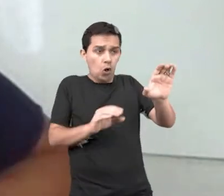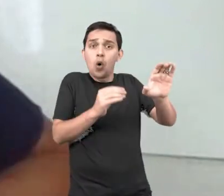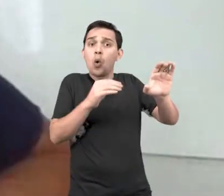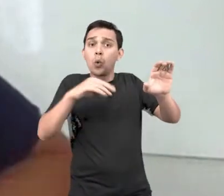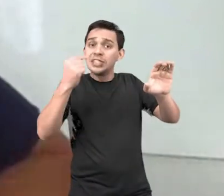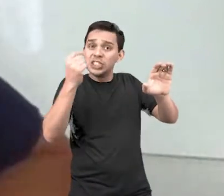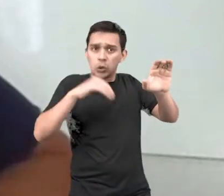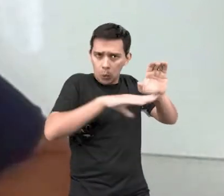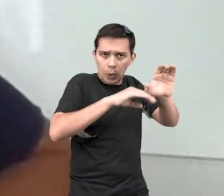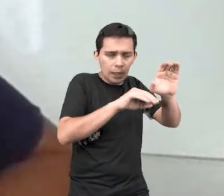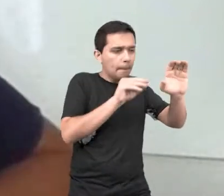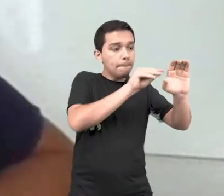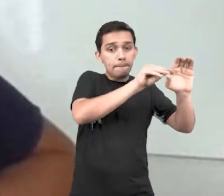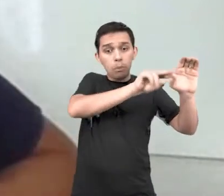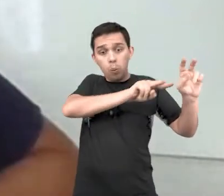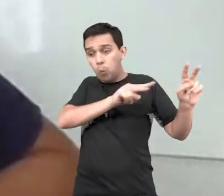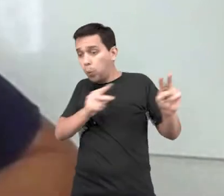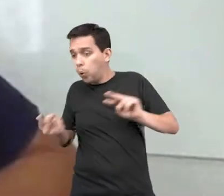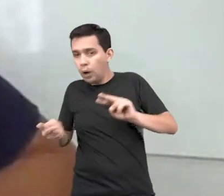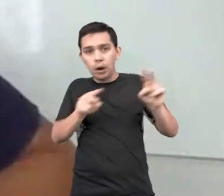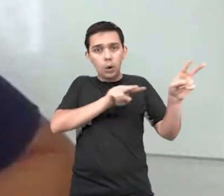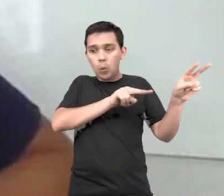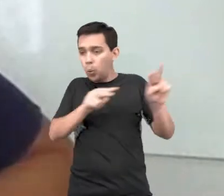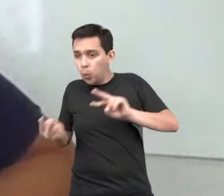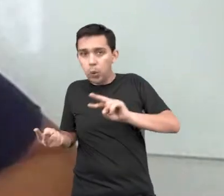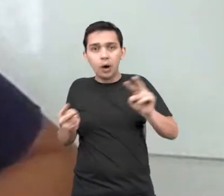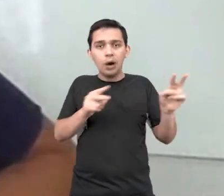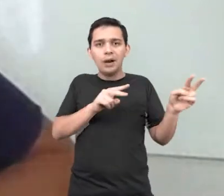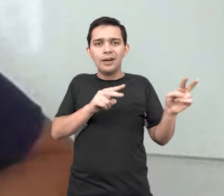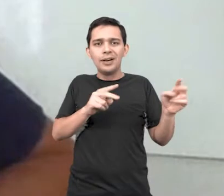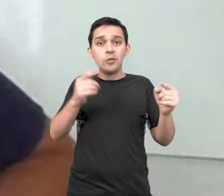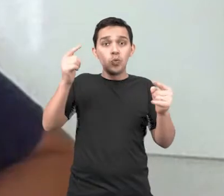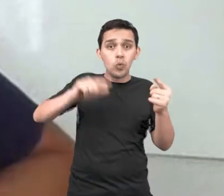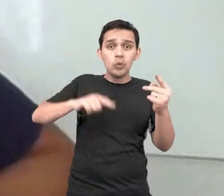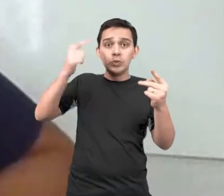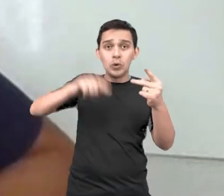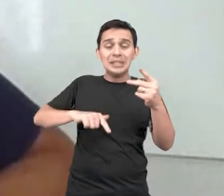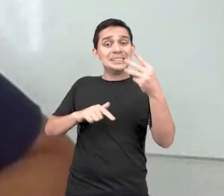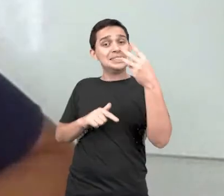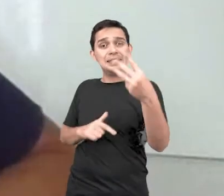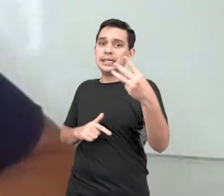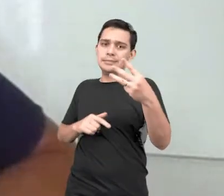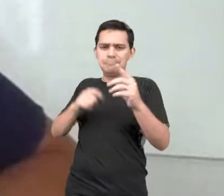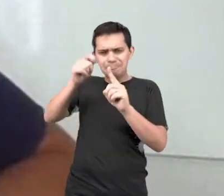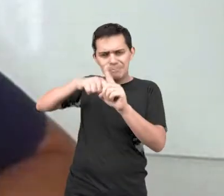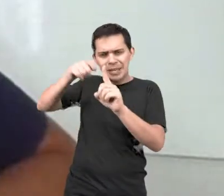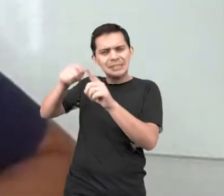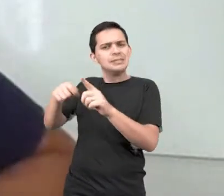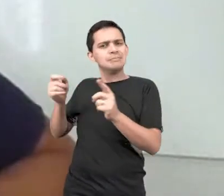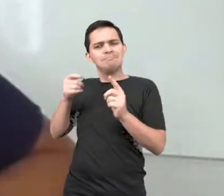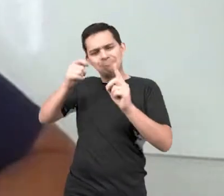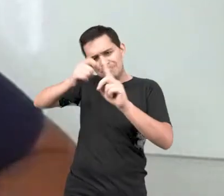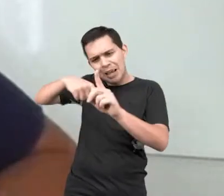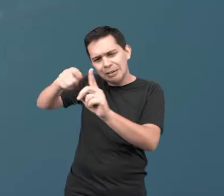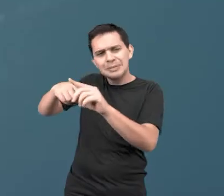recursos que saem da conta única do Tesouro e devem ser transferidos ao menos em três datas